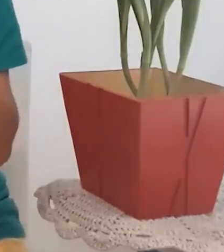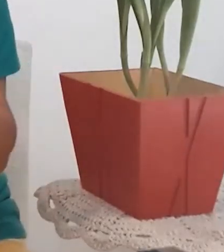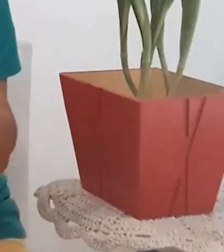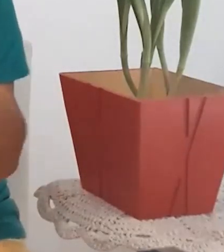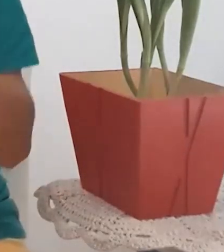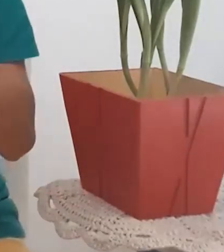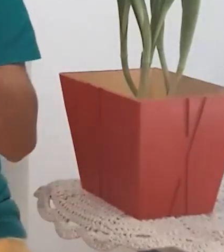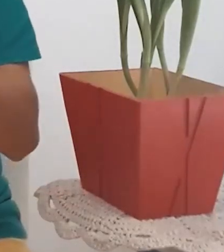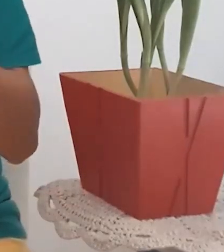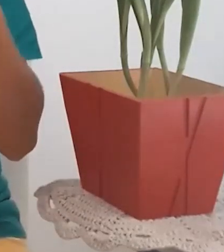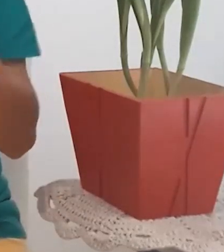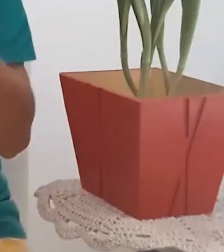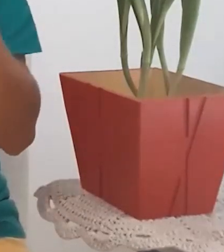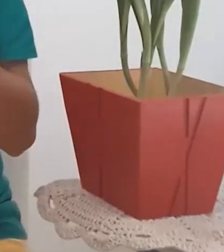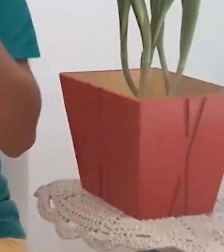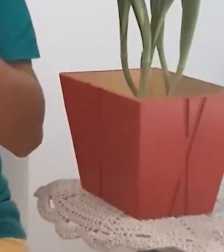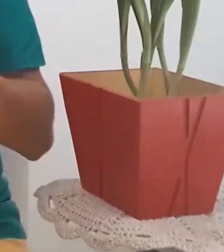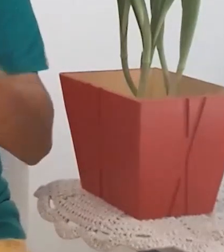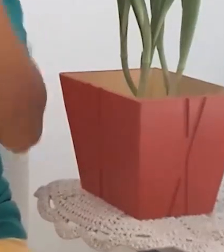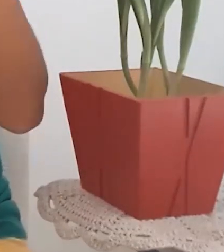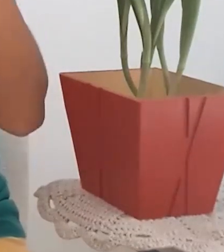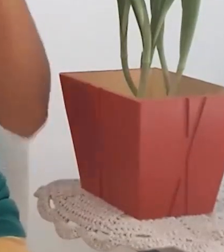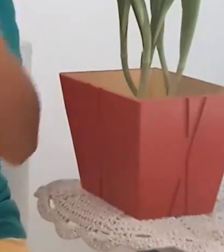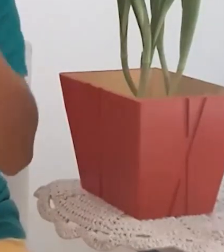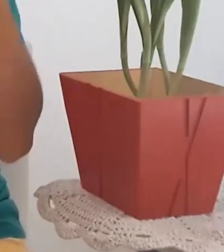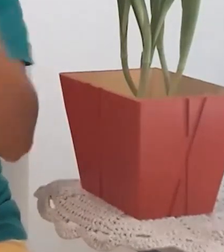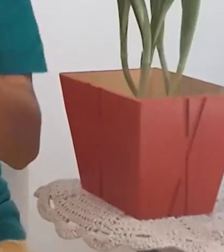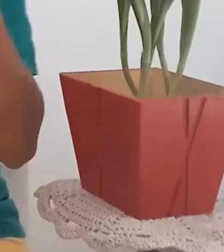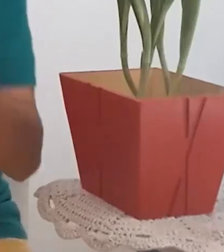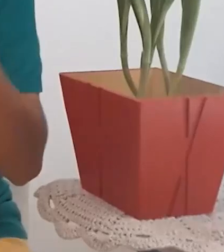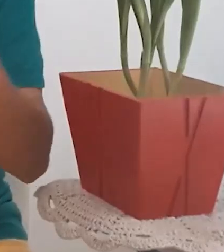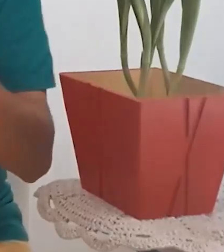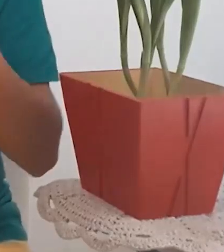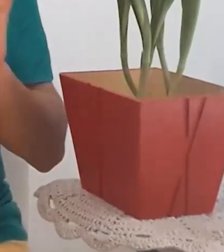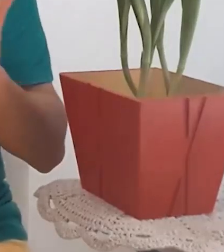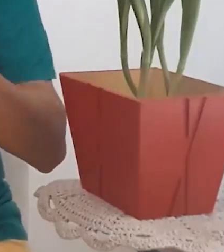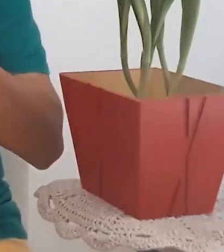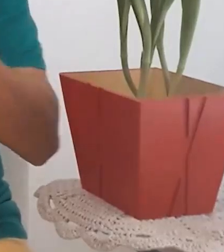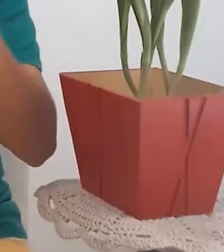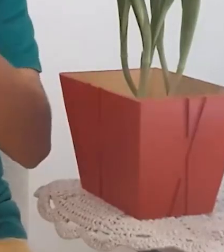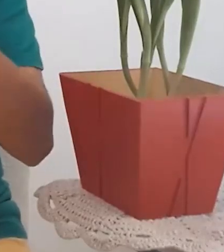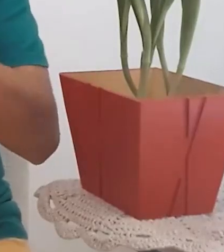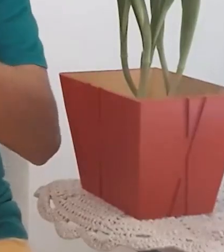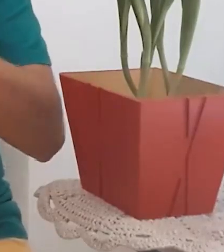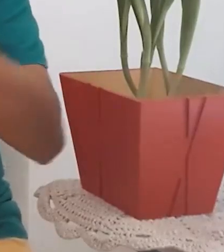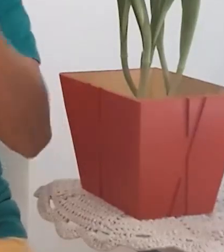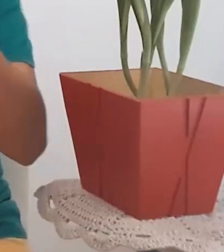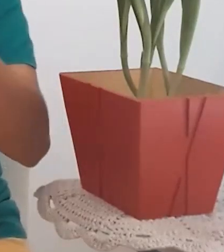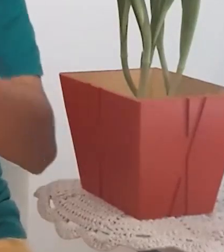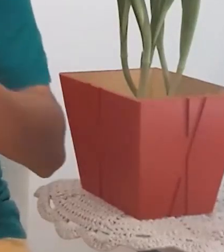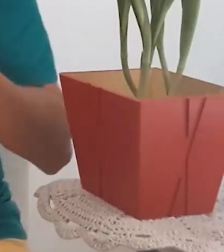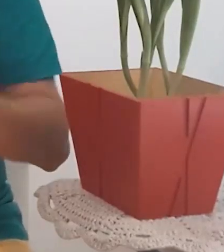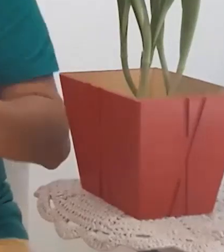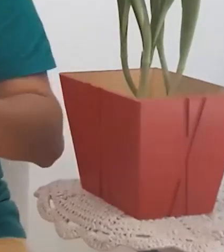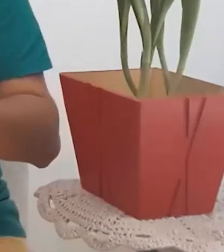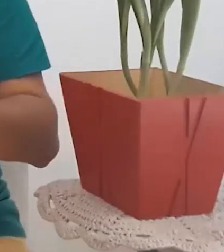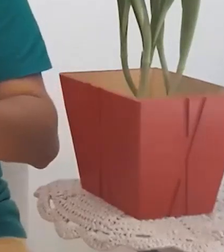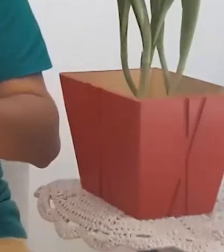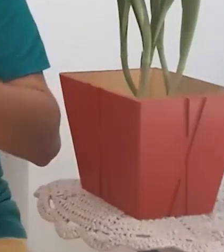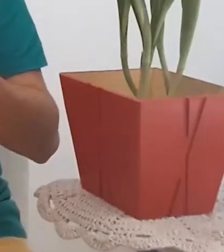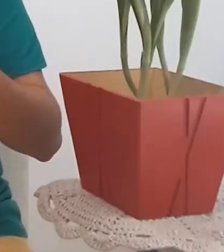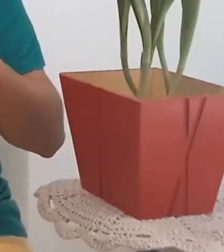Em 2 pessoas também dá para brincar. O principal é brincar, porque vai valer a pena,